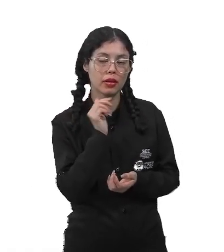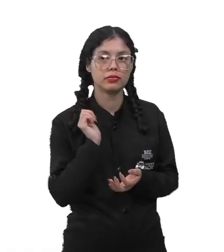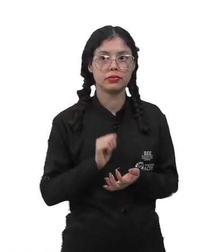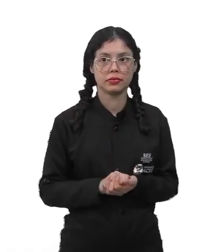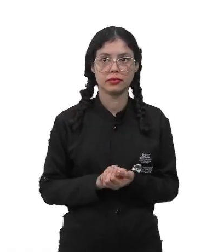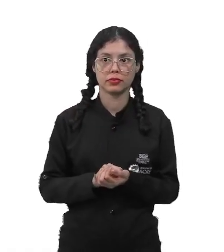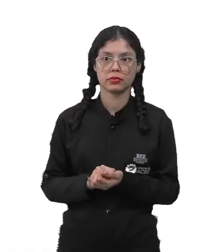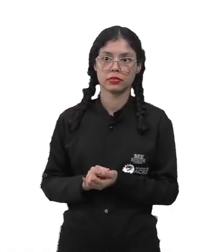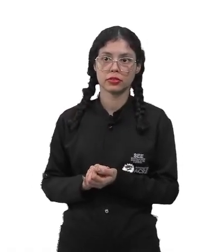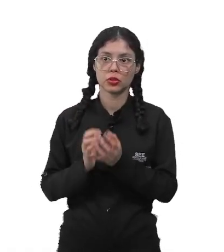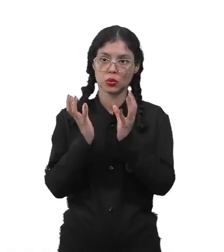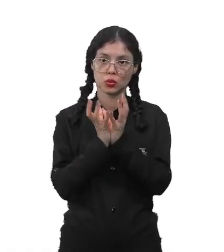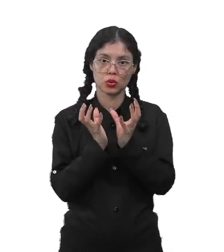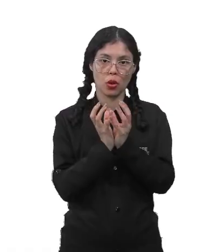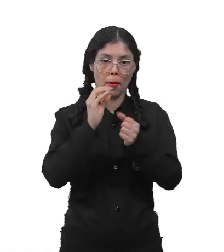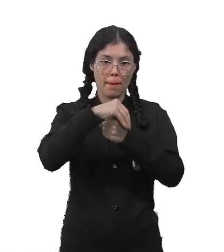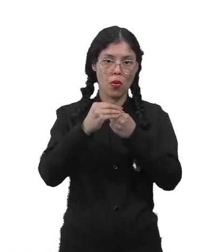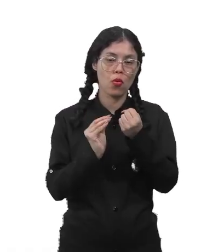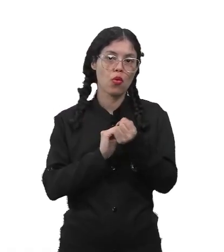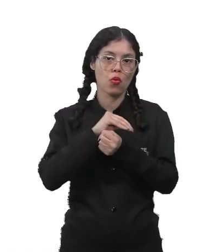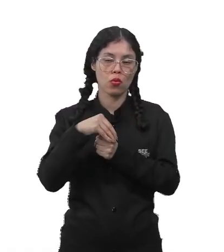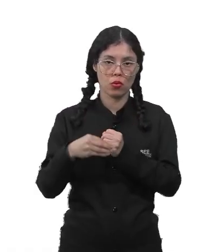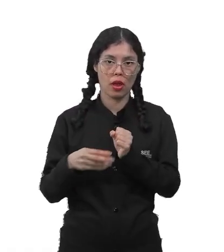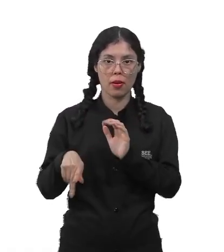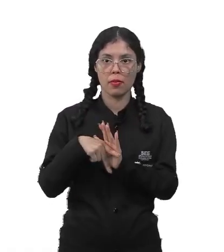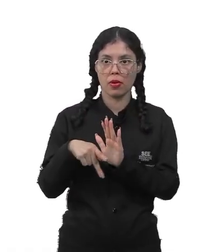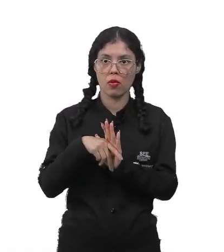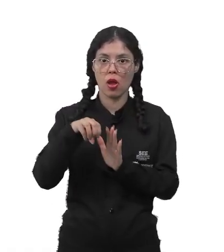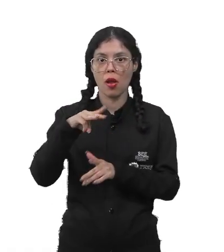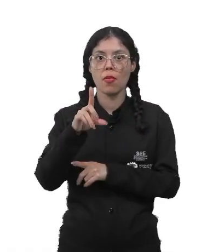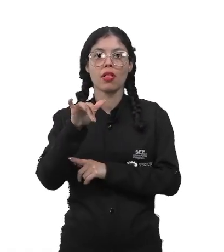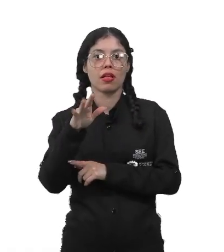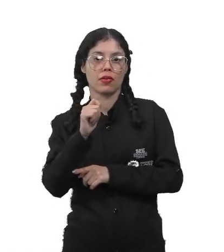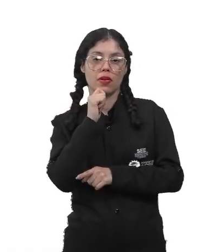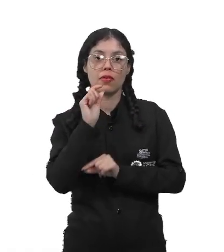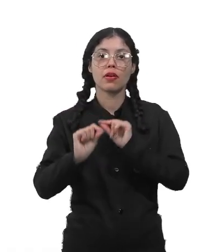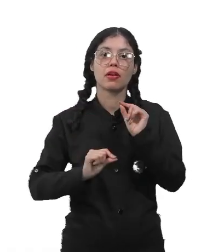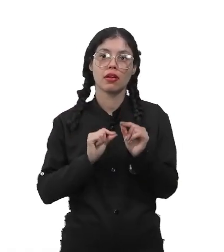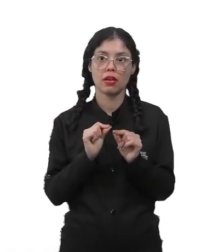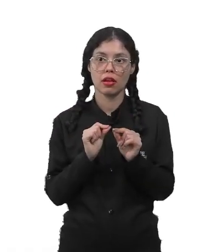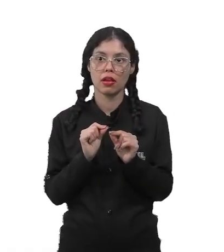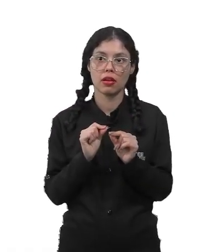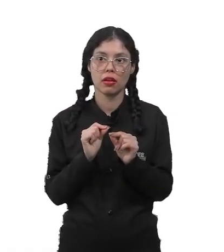é um composto molecular, tá? É uma molécula